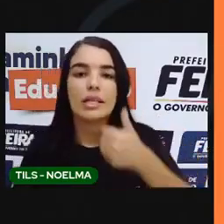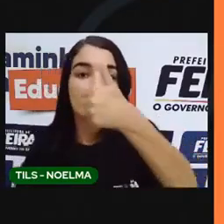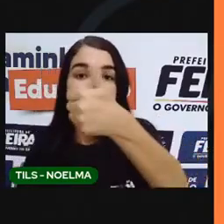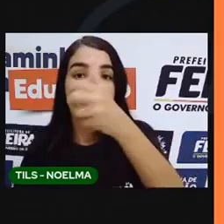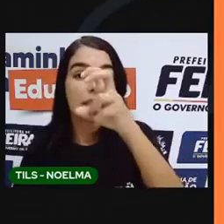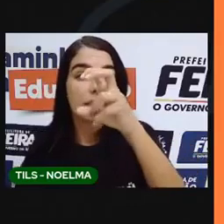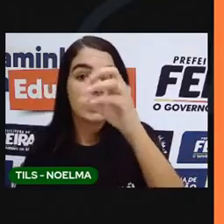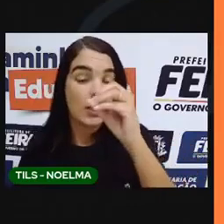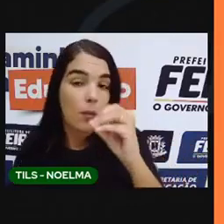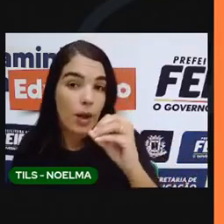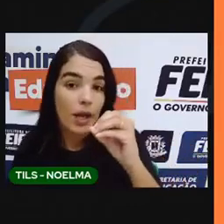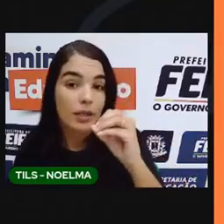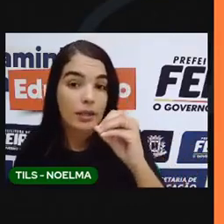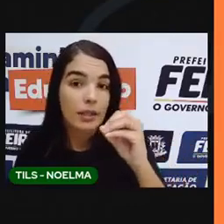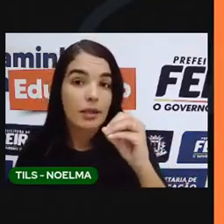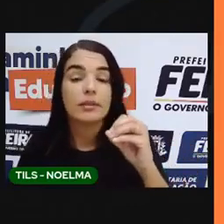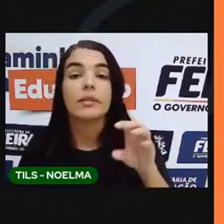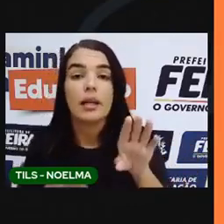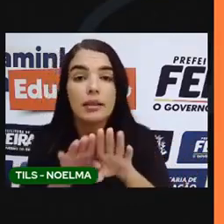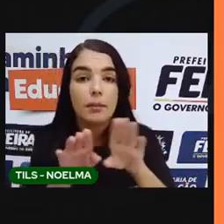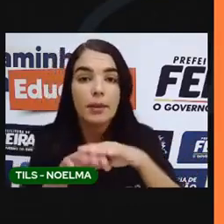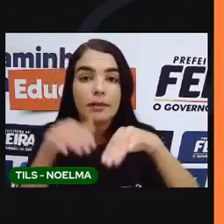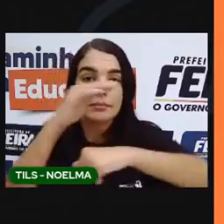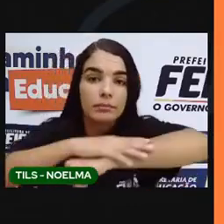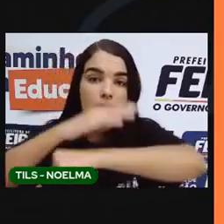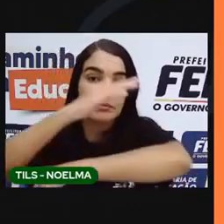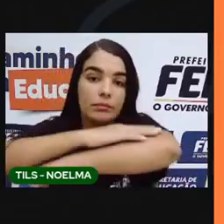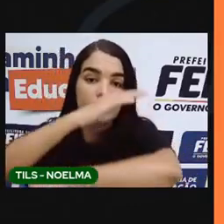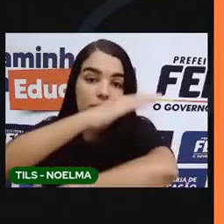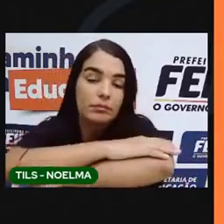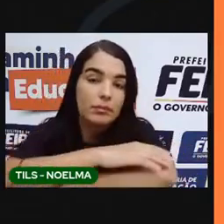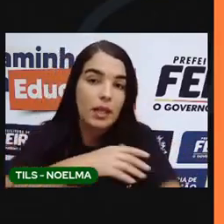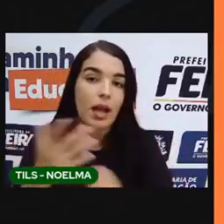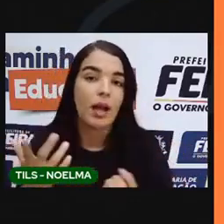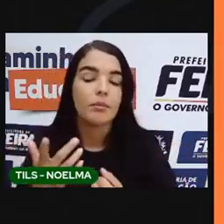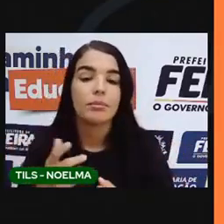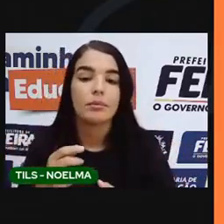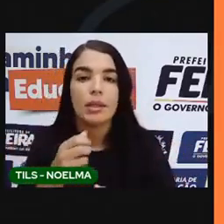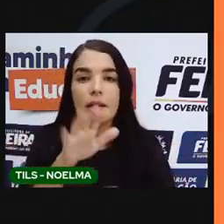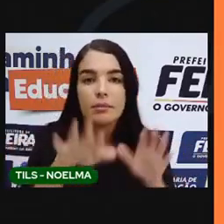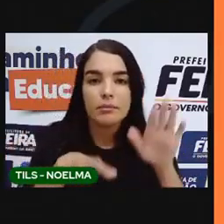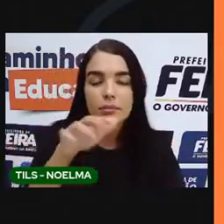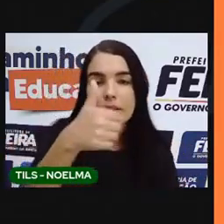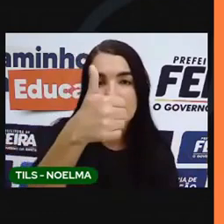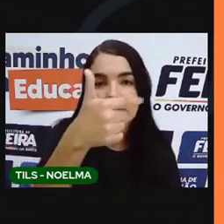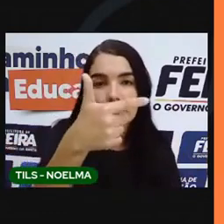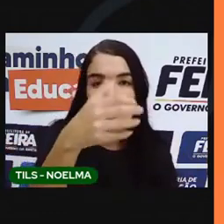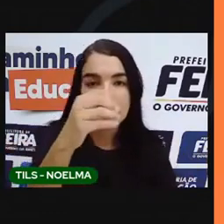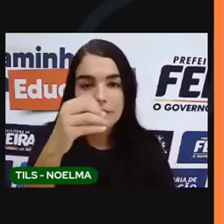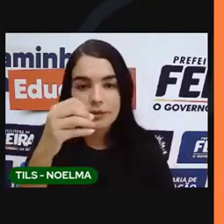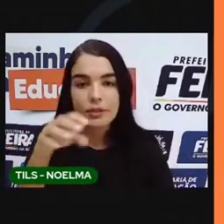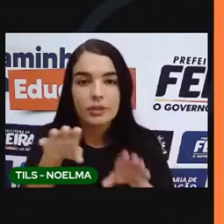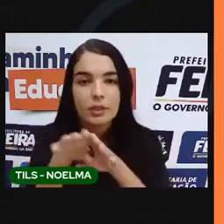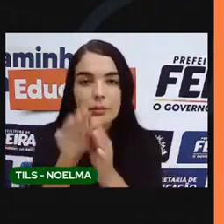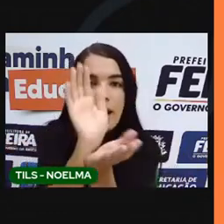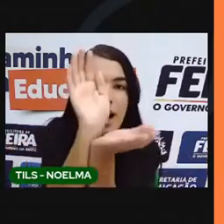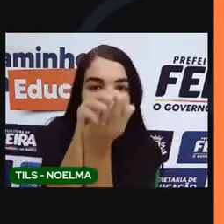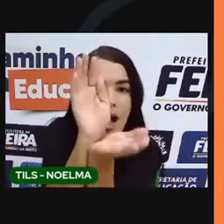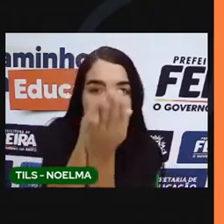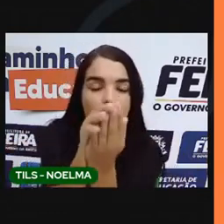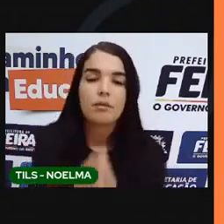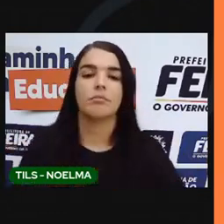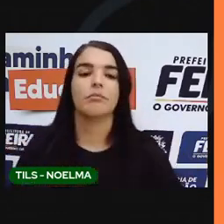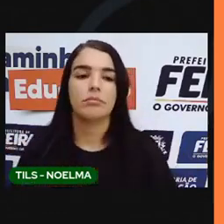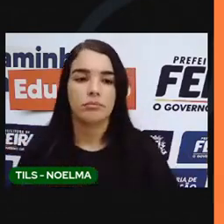150 espécies de anfíbios e 120 espécies de répteis. Esse é o